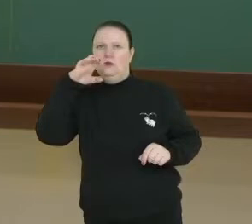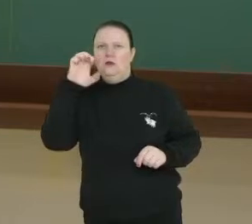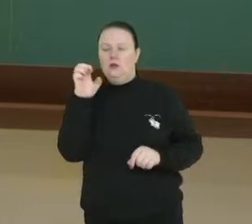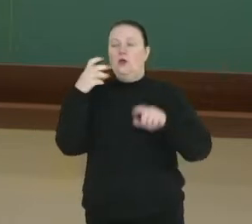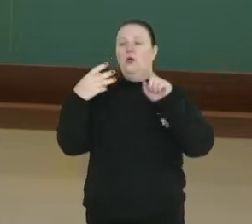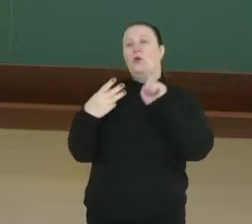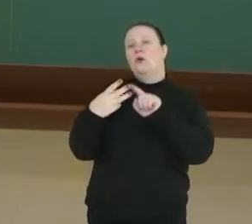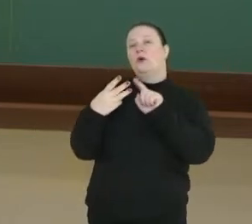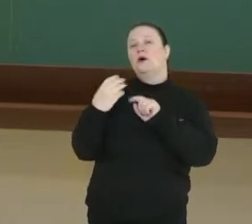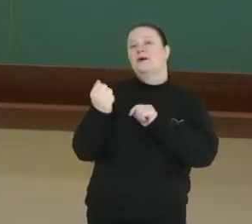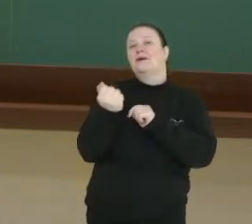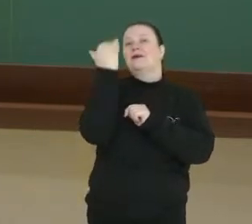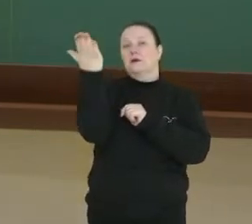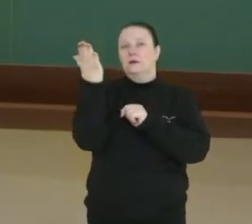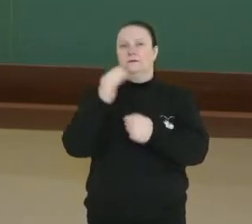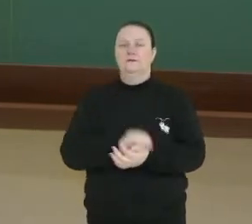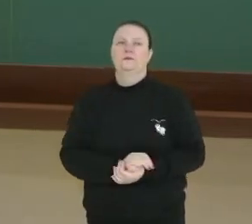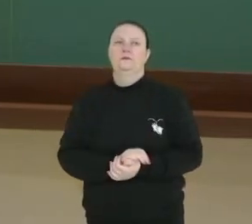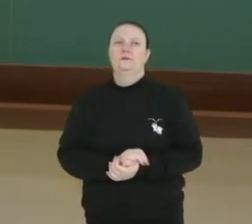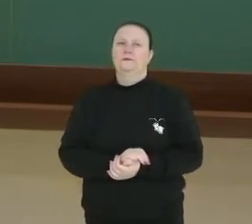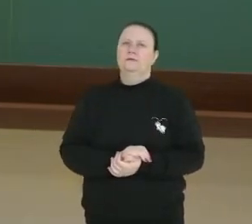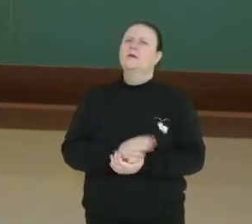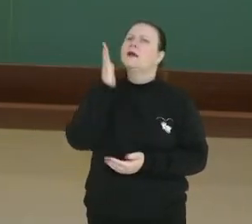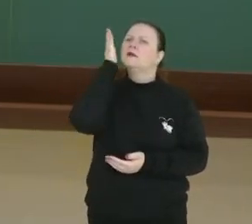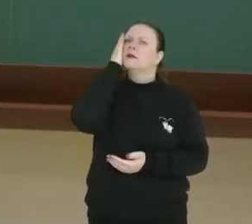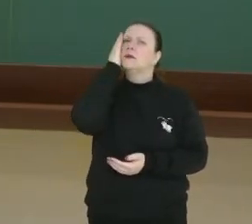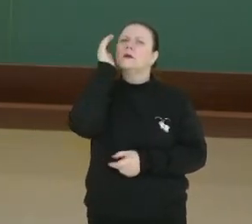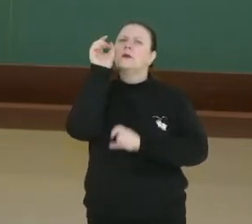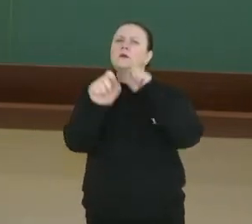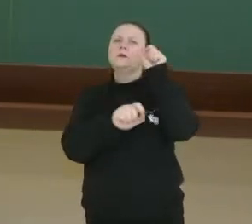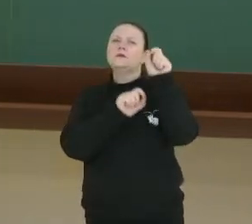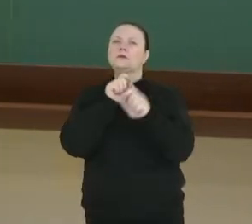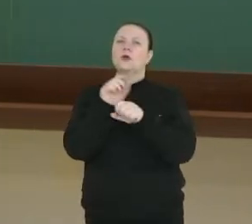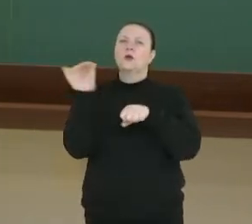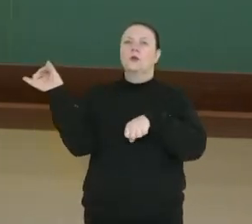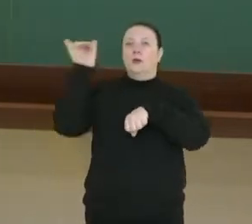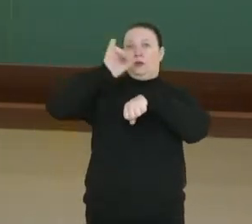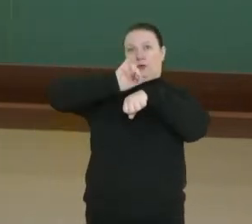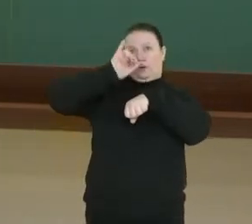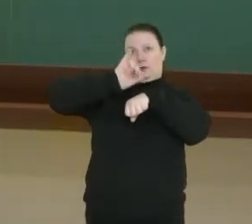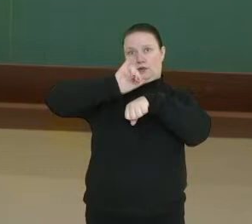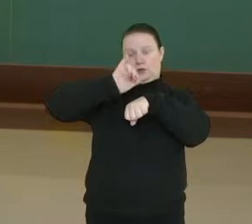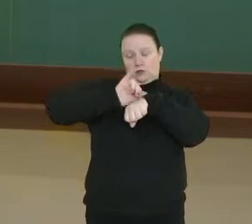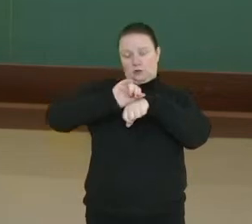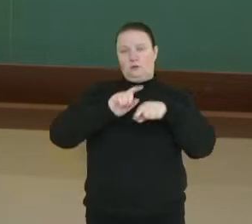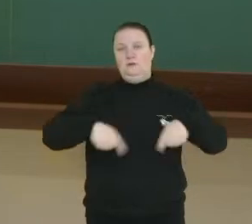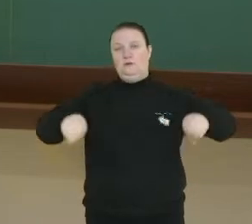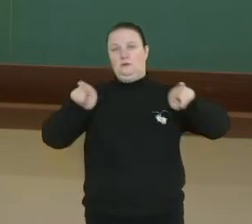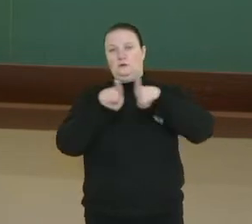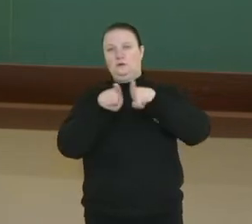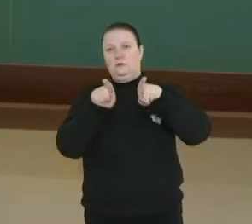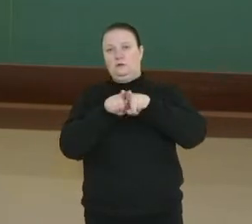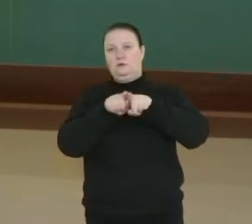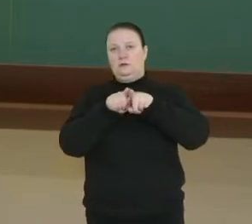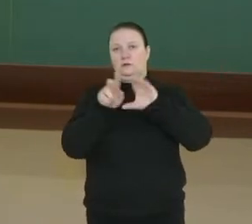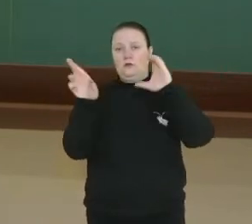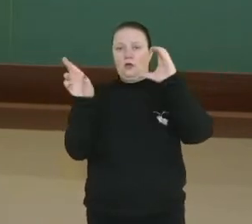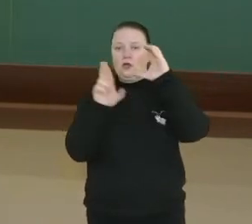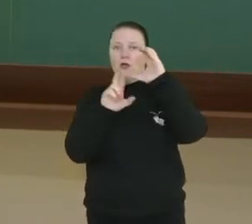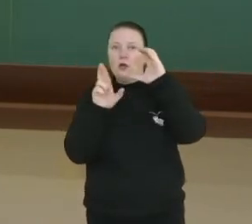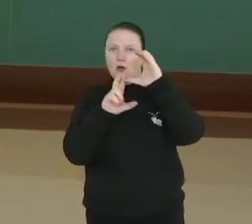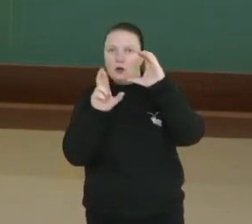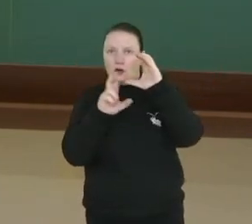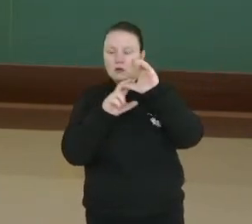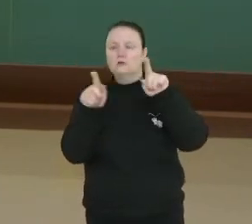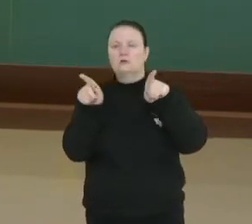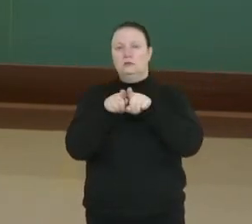Para isso, o que eu vou precisar saber? Eu preciso saber o centro dessa circunferência e o raio dessa